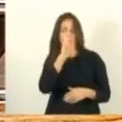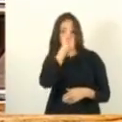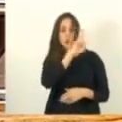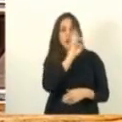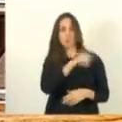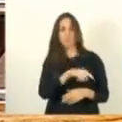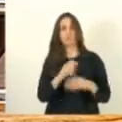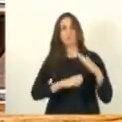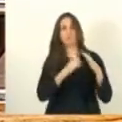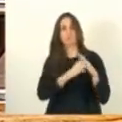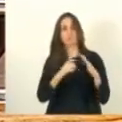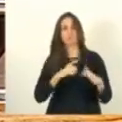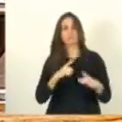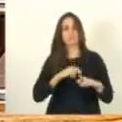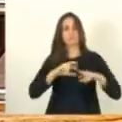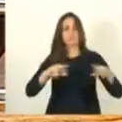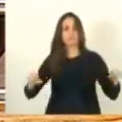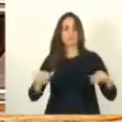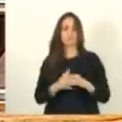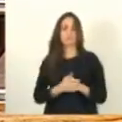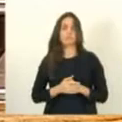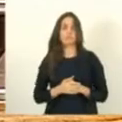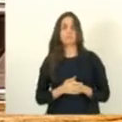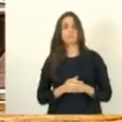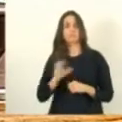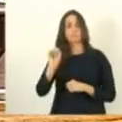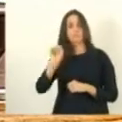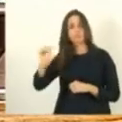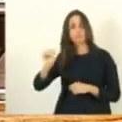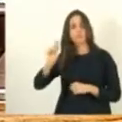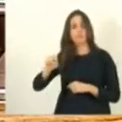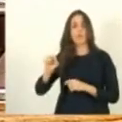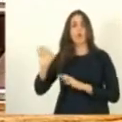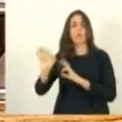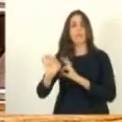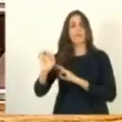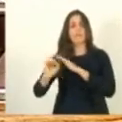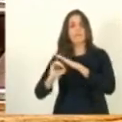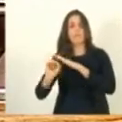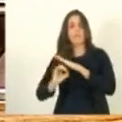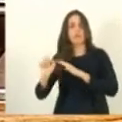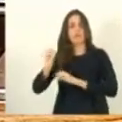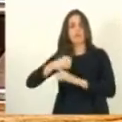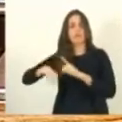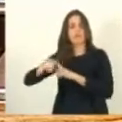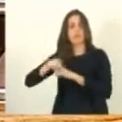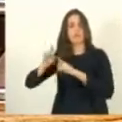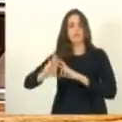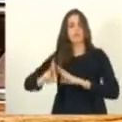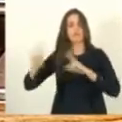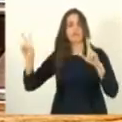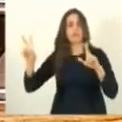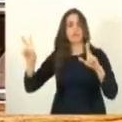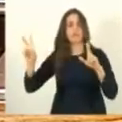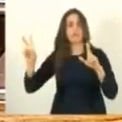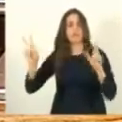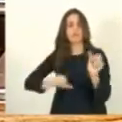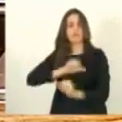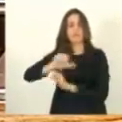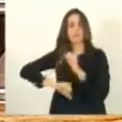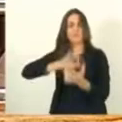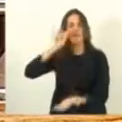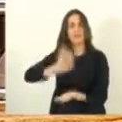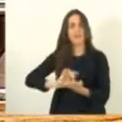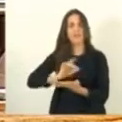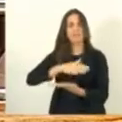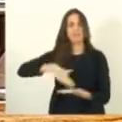E quando a gente busca uma OS, eu acho que esse é o propósito, é gente que quer fazer a diferença, quer transformar a realidade, que